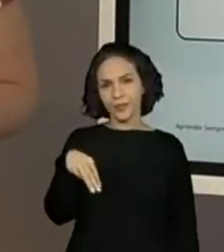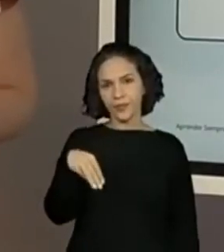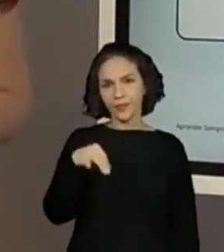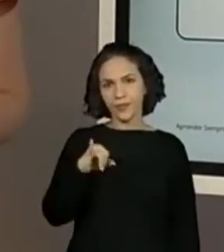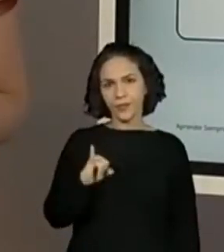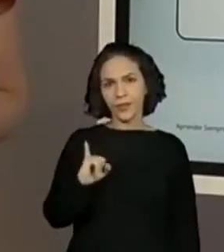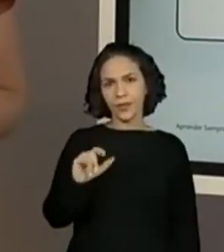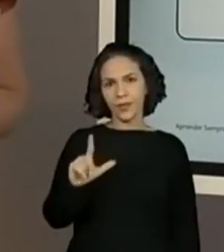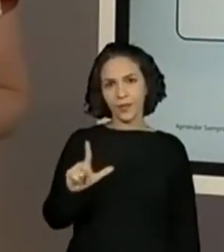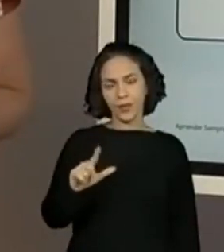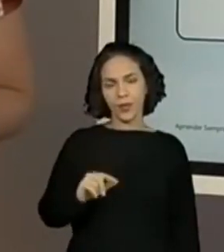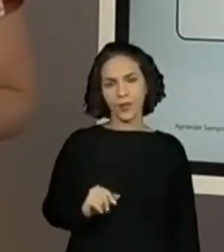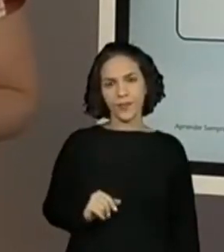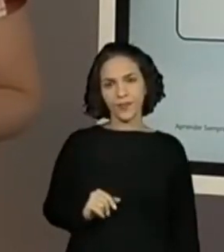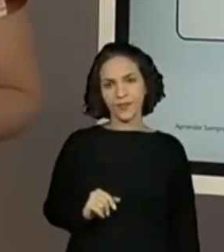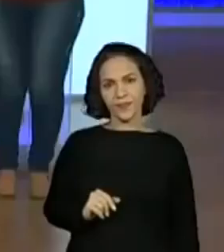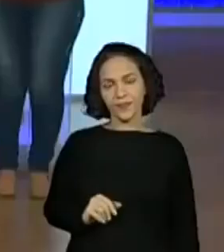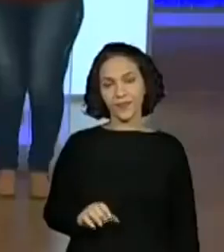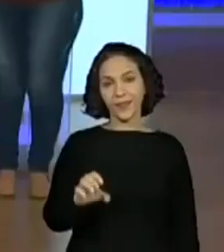4.020.